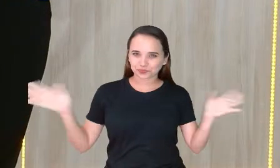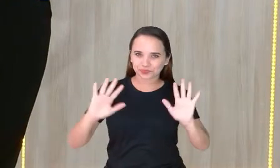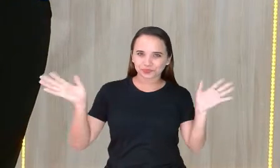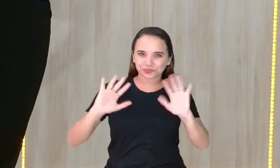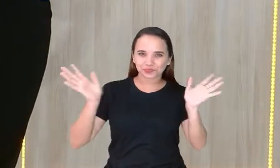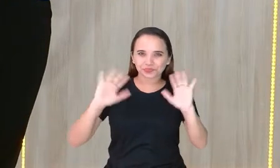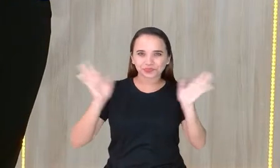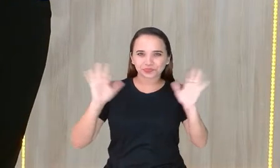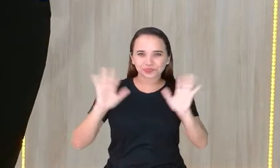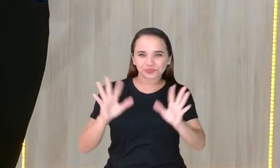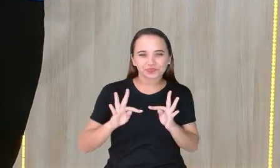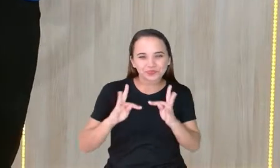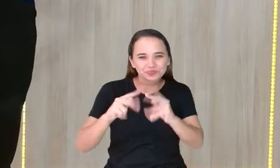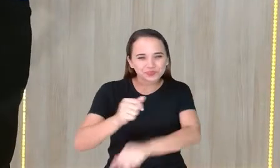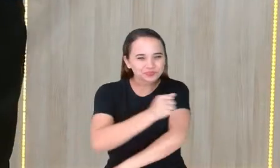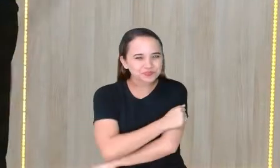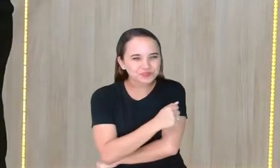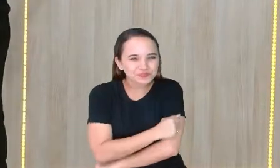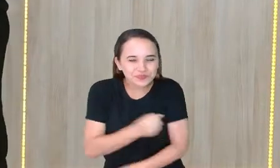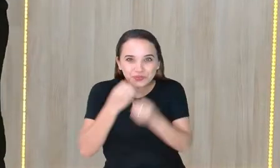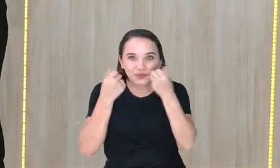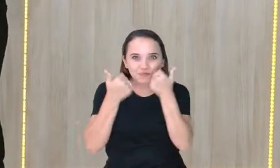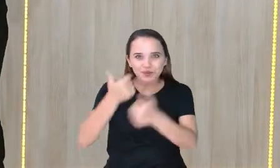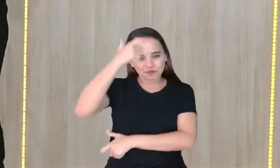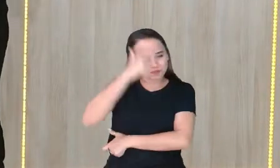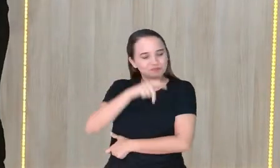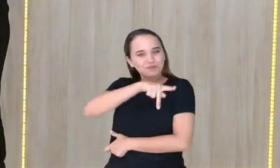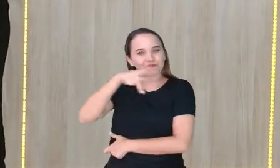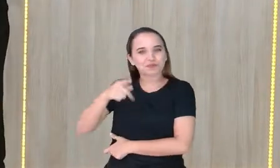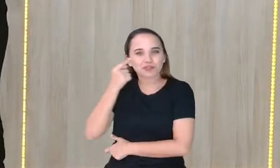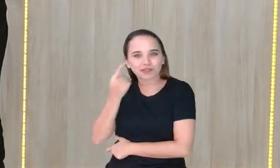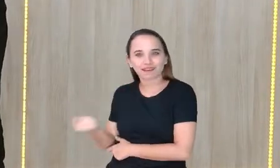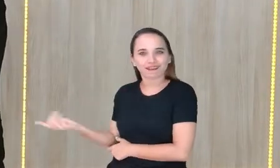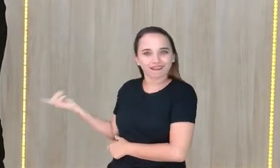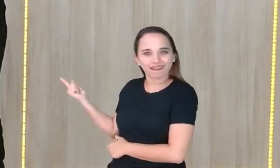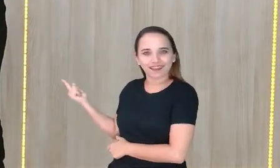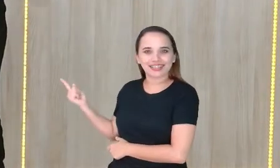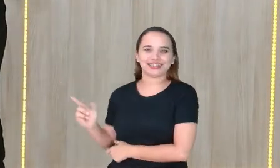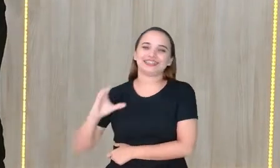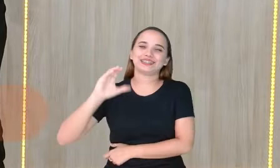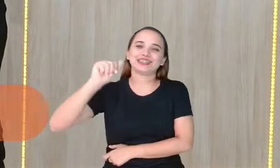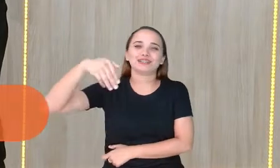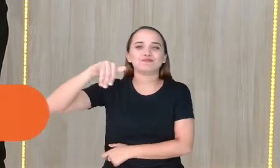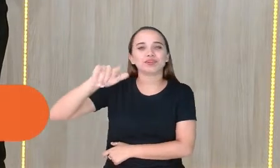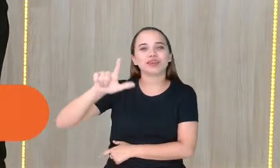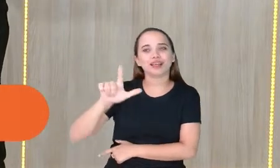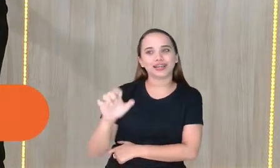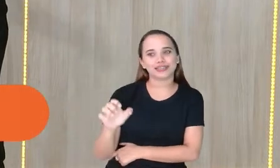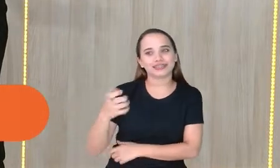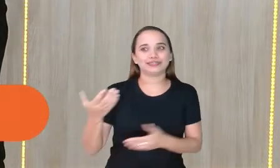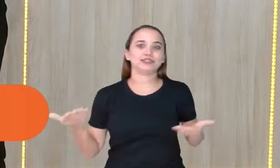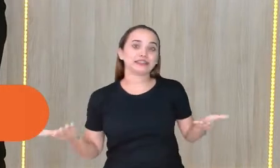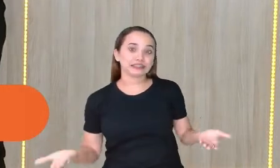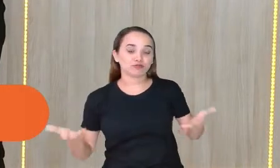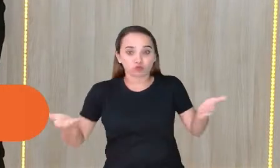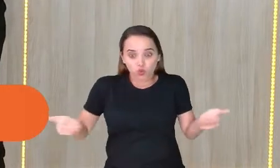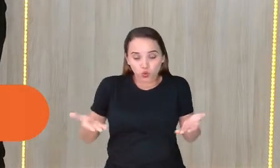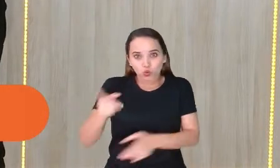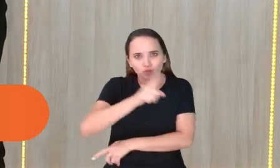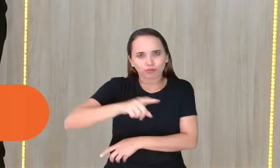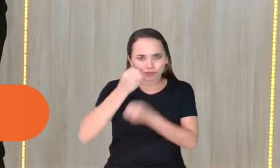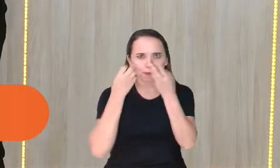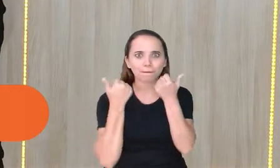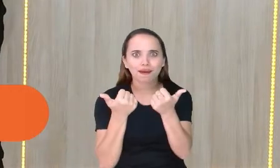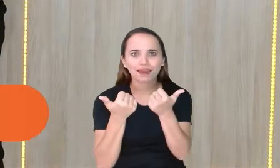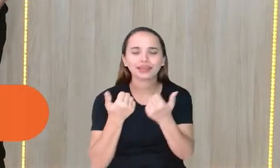Olá, meninas e meninos, tudo bem? Eu sou Camille Borba e este é o meu sinal. E hoje, como vocês estão?